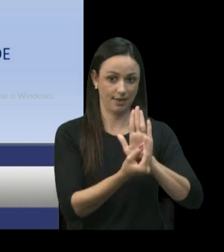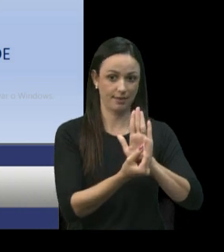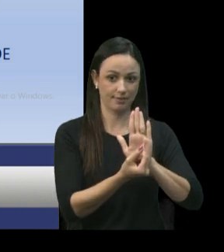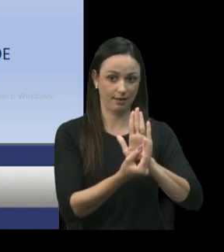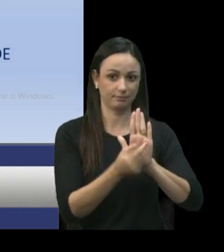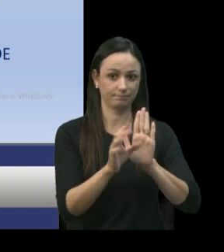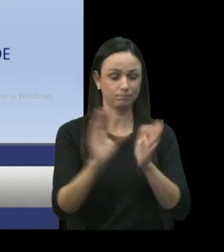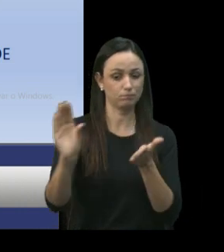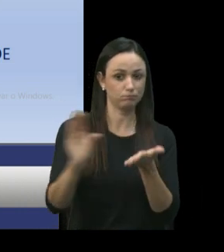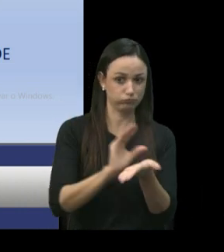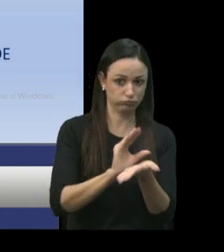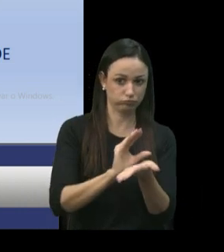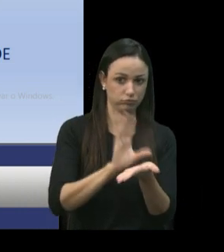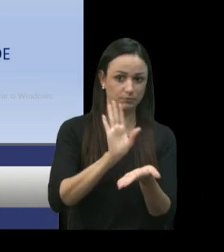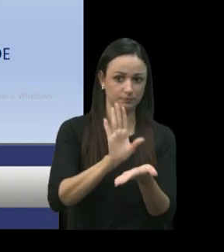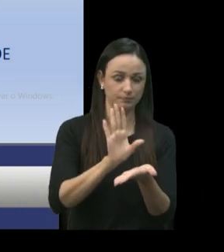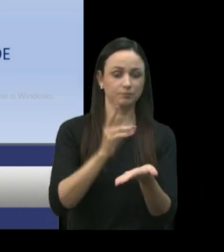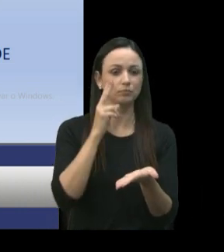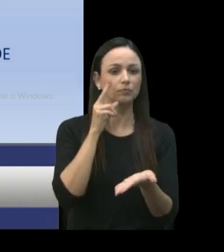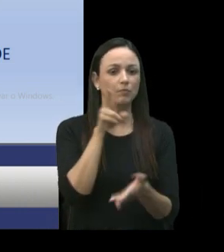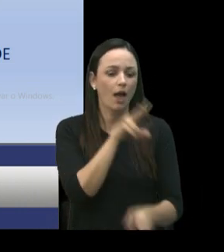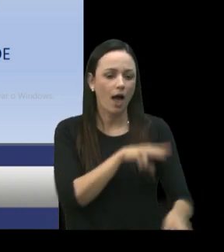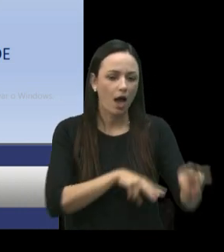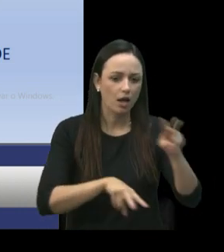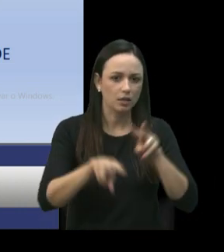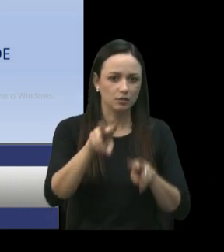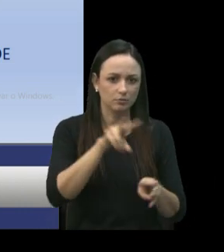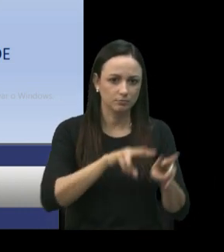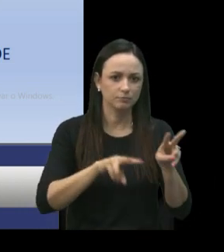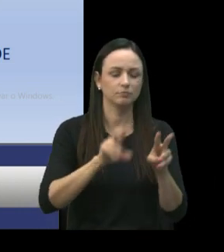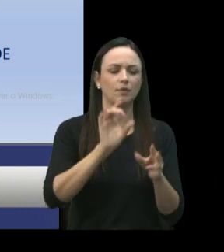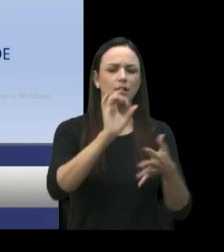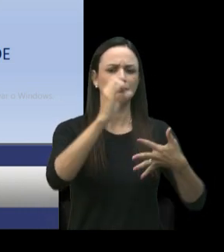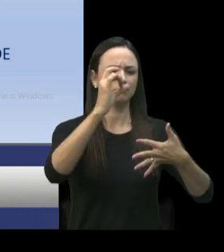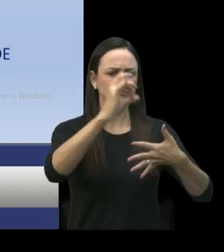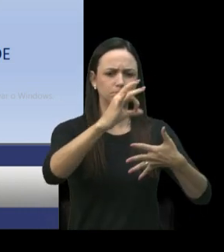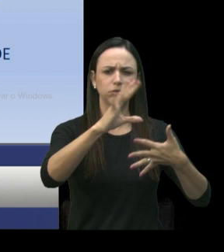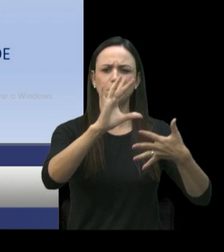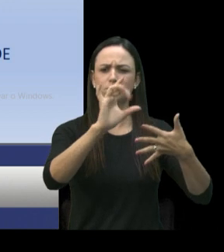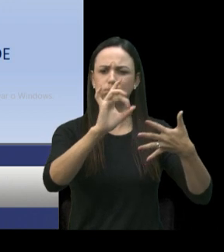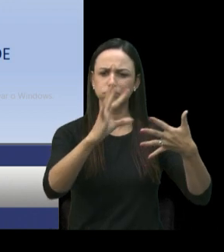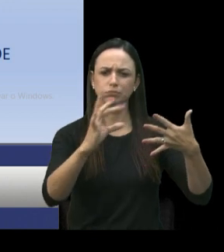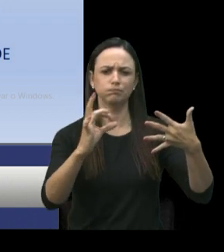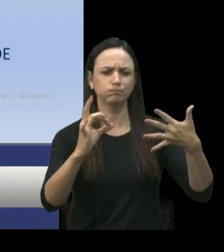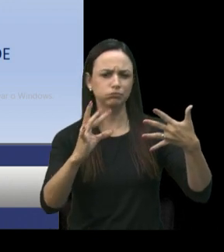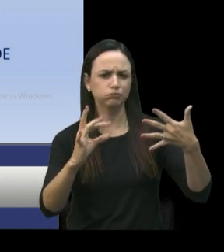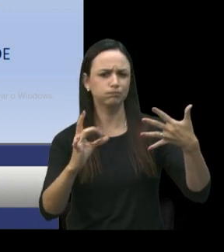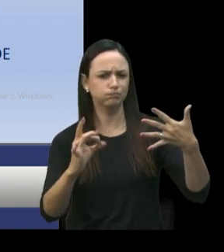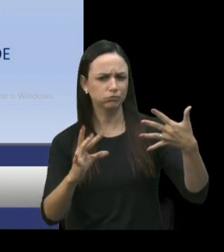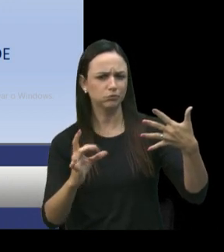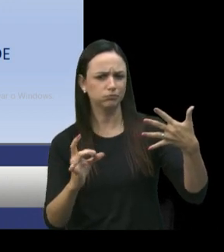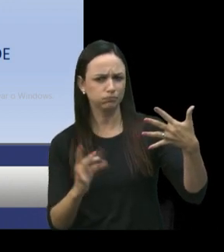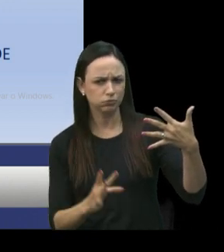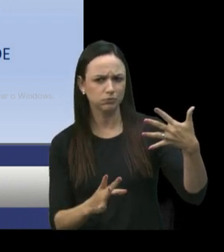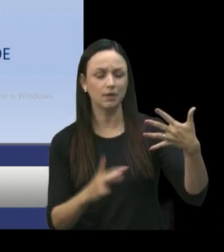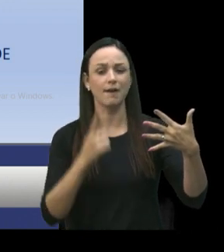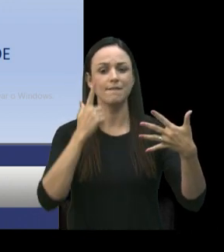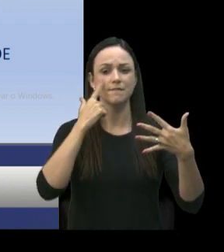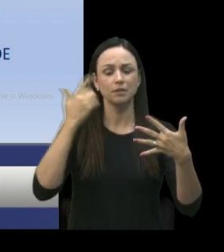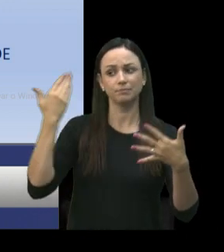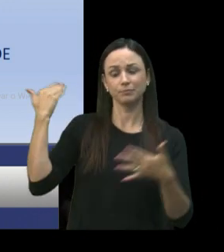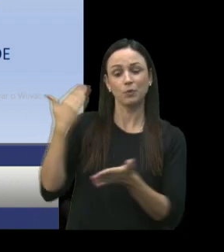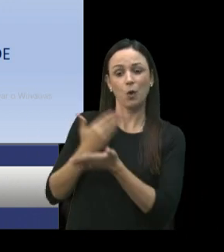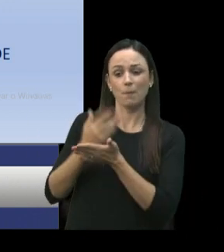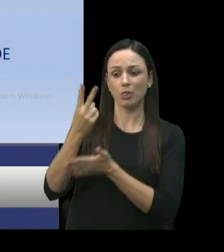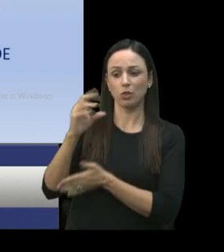nós analisamos a receita tipo por tipo, observando o comportamento desde